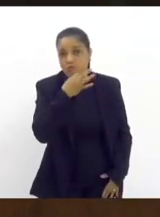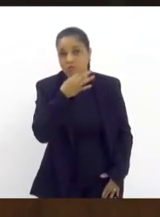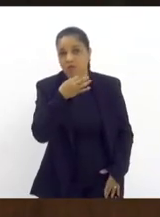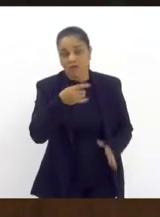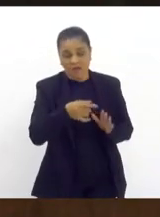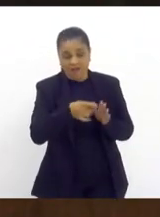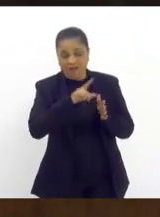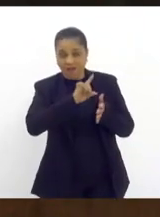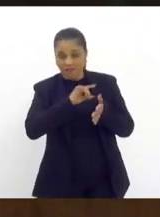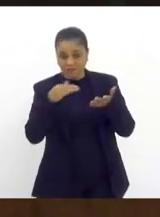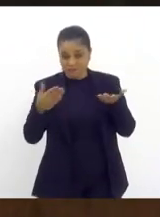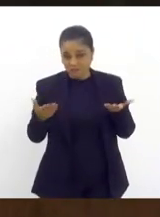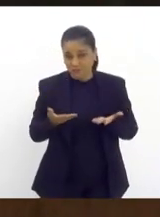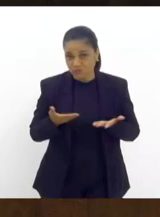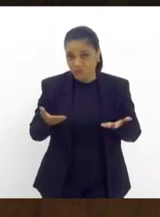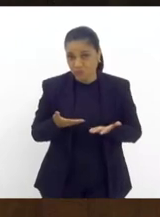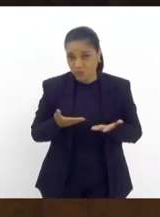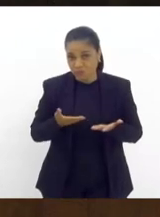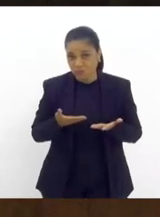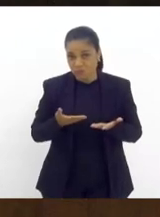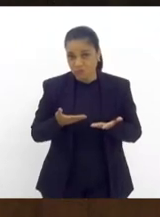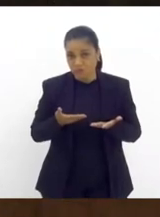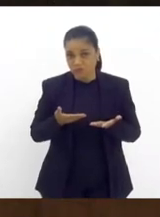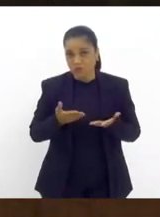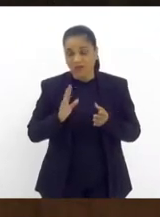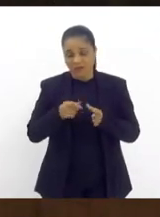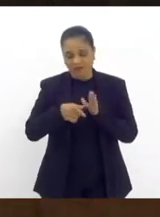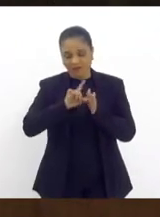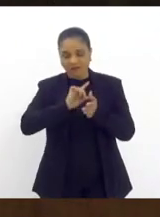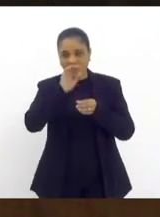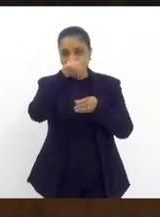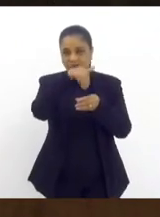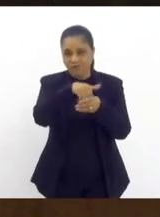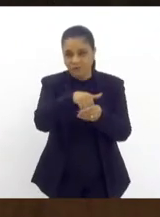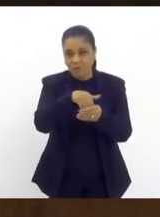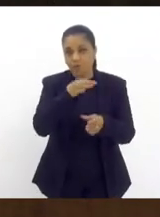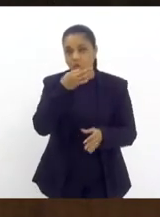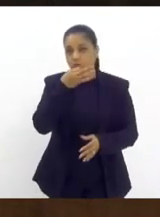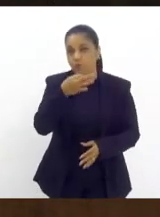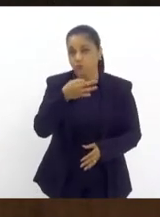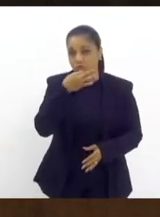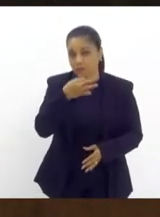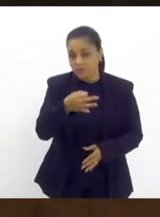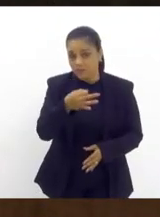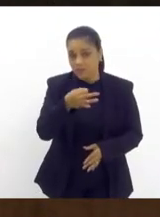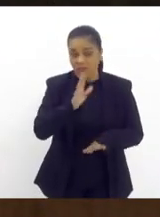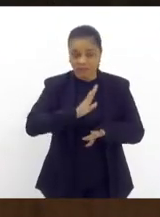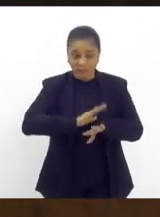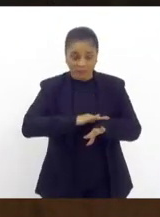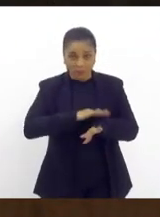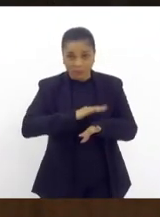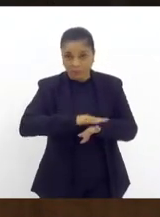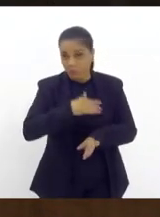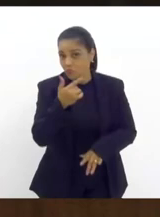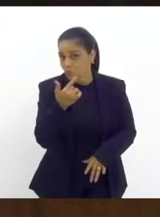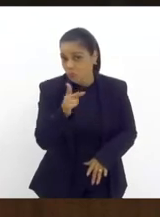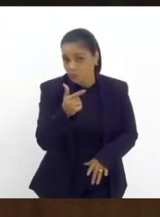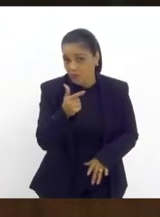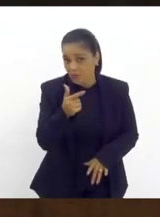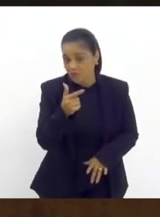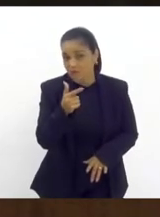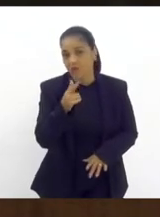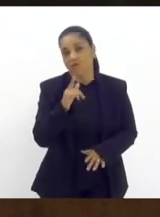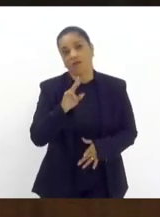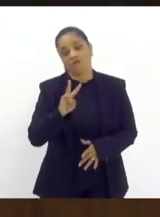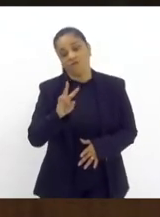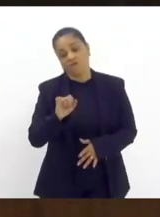lá atrás hoje antes de votar eu sugerir como não houve tempo né Eu disse que darei o voto divergente